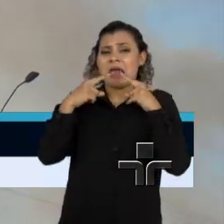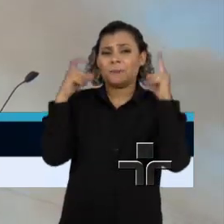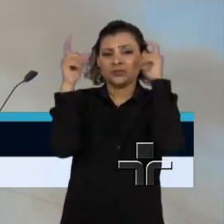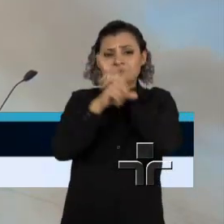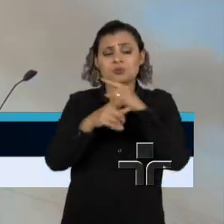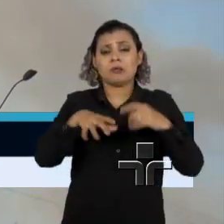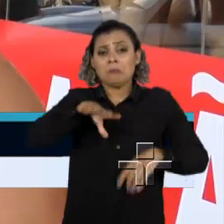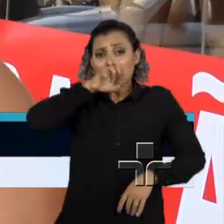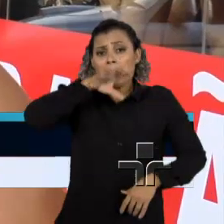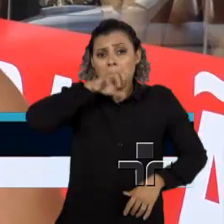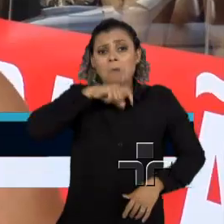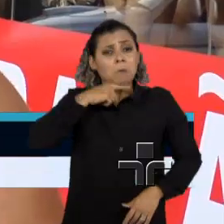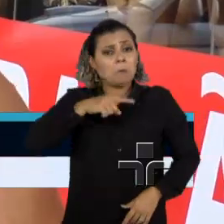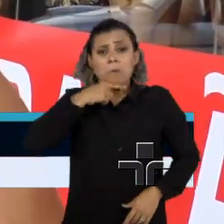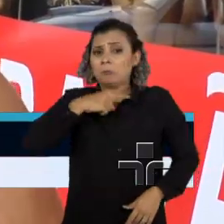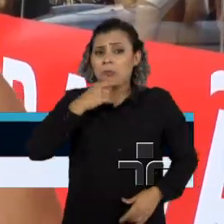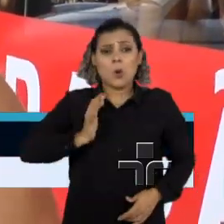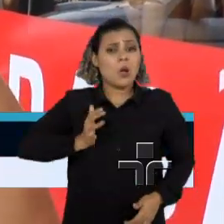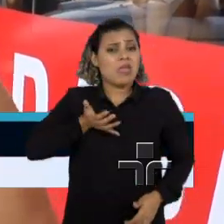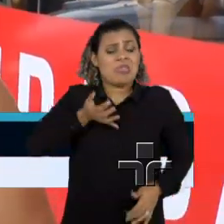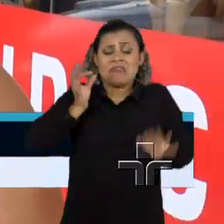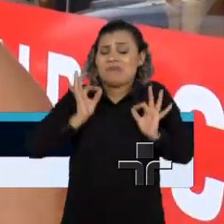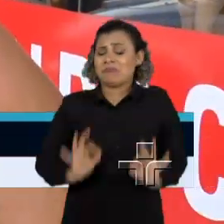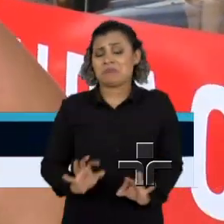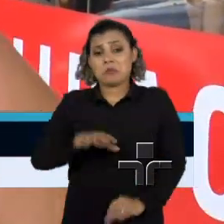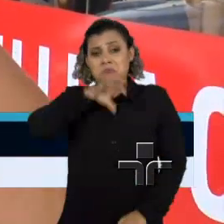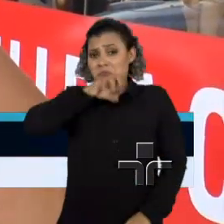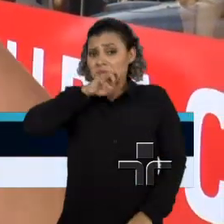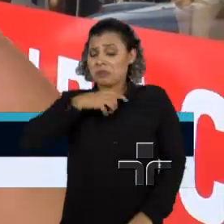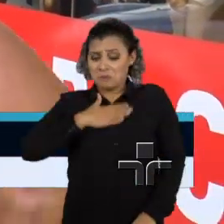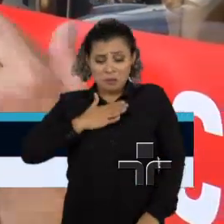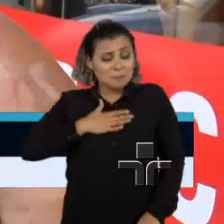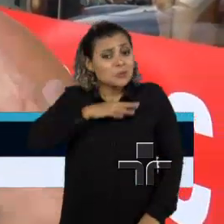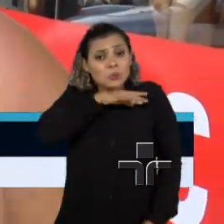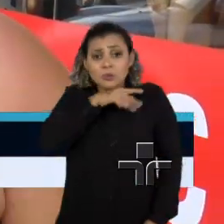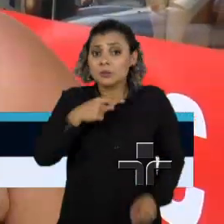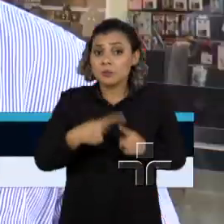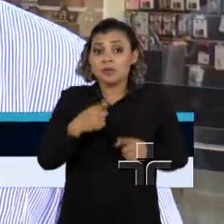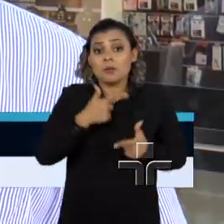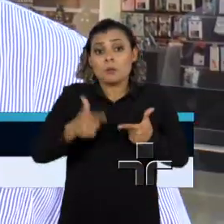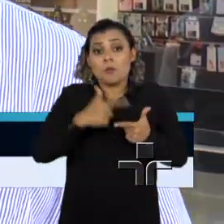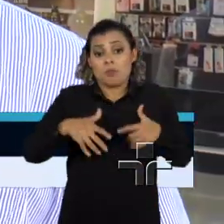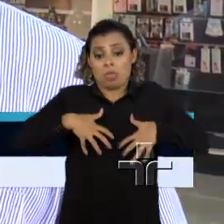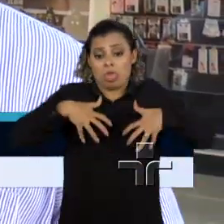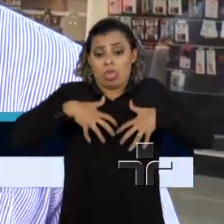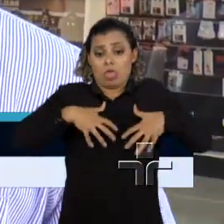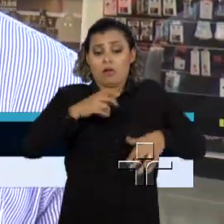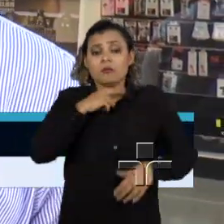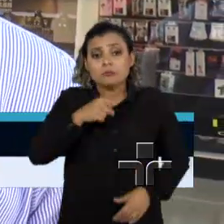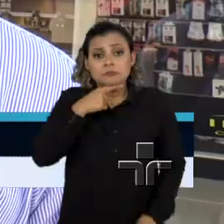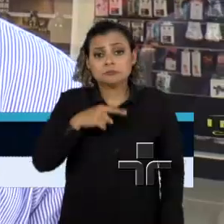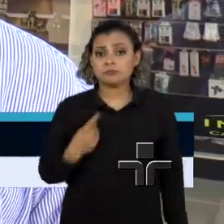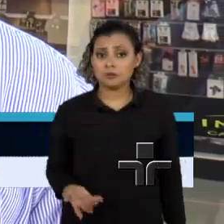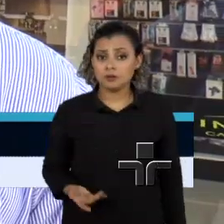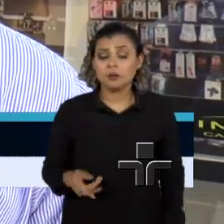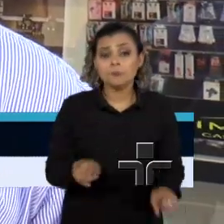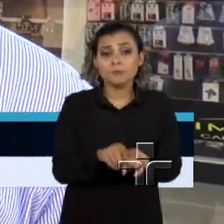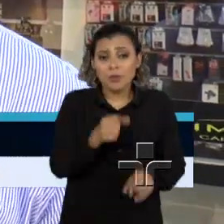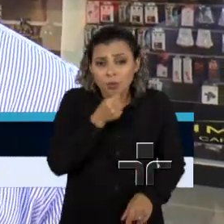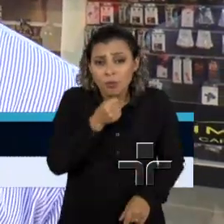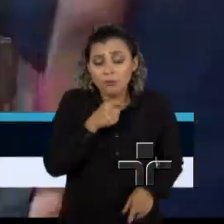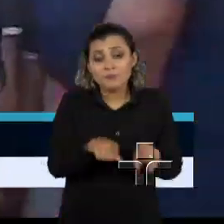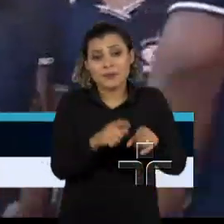dificuldades para respirar. Eu acho horrível, de verdade eu acho. Para mim é horrível porque eu tenho problema de pulmão. Incomoda, atrapalha bastante a questão de trânsito